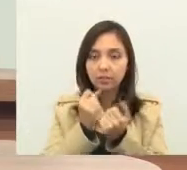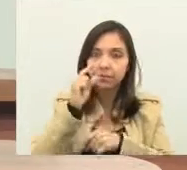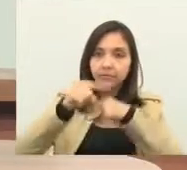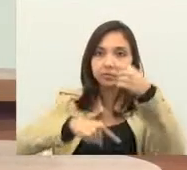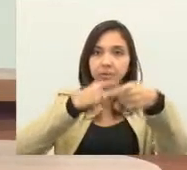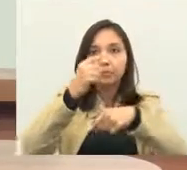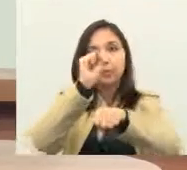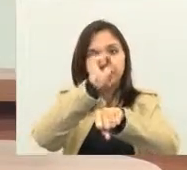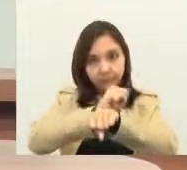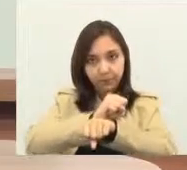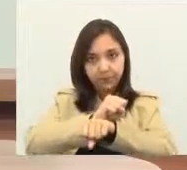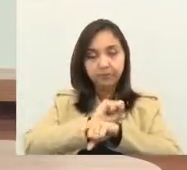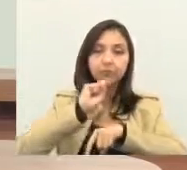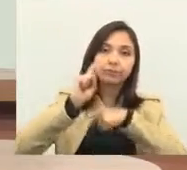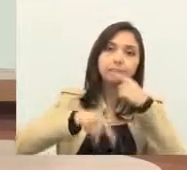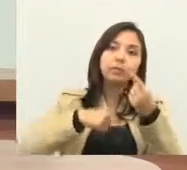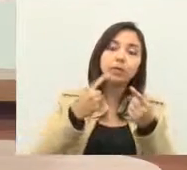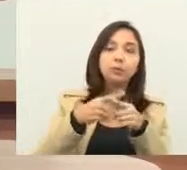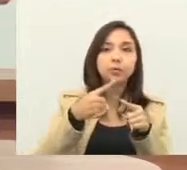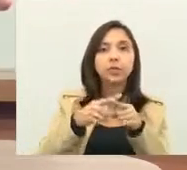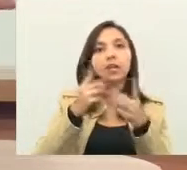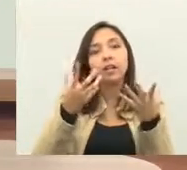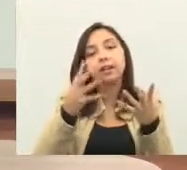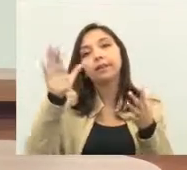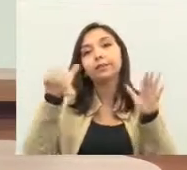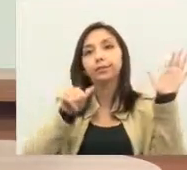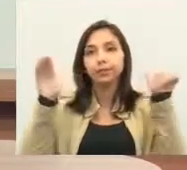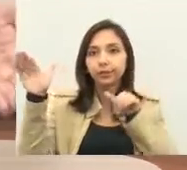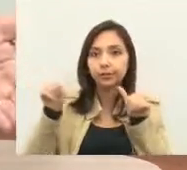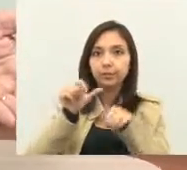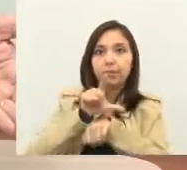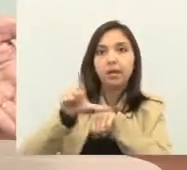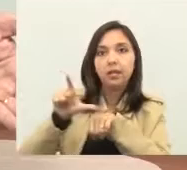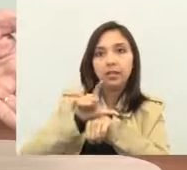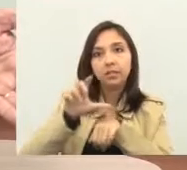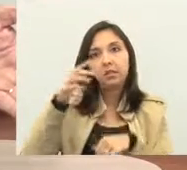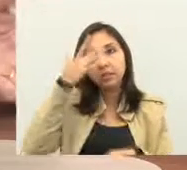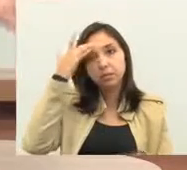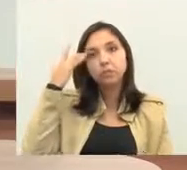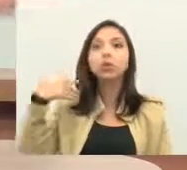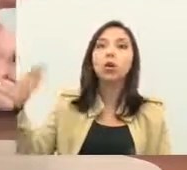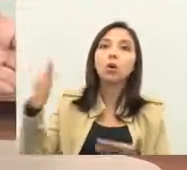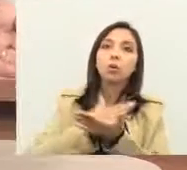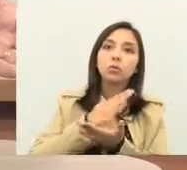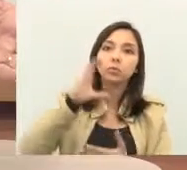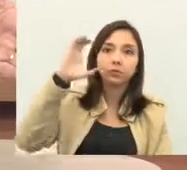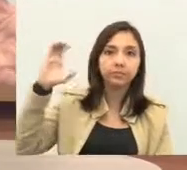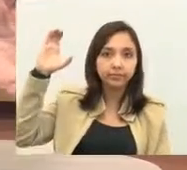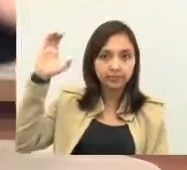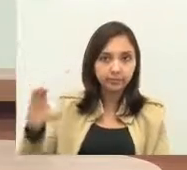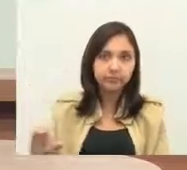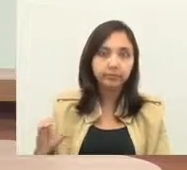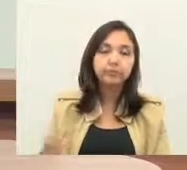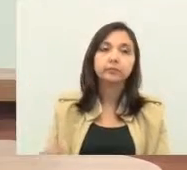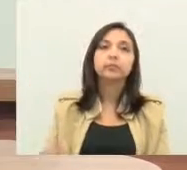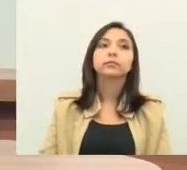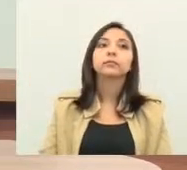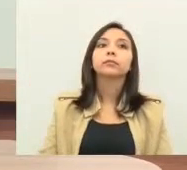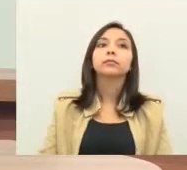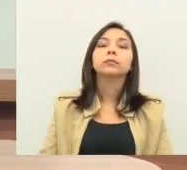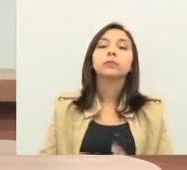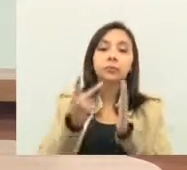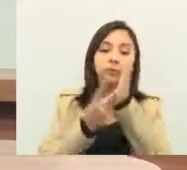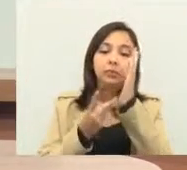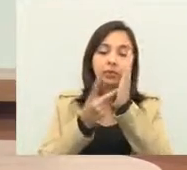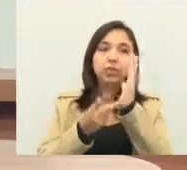do recesso, até porque ele quer chamar lá também as lideranças católicas para discutir o projeto, como nós já